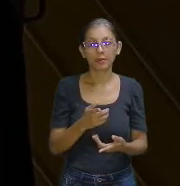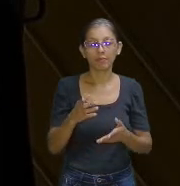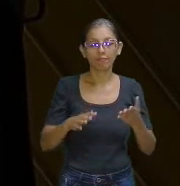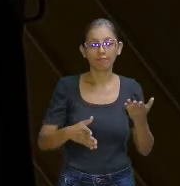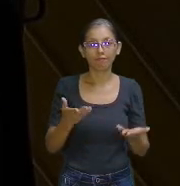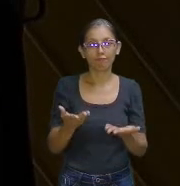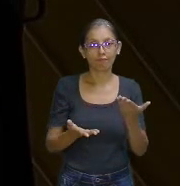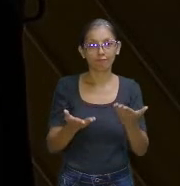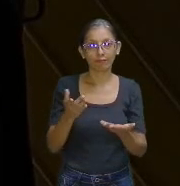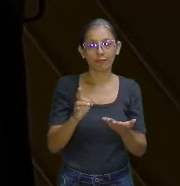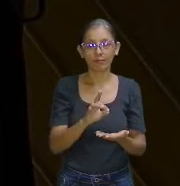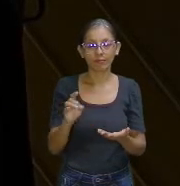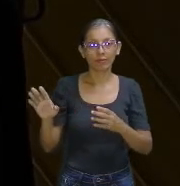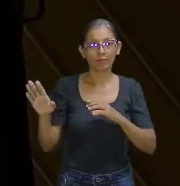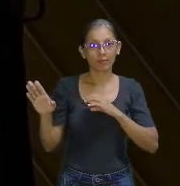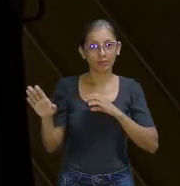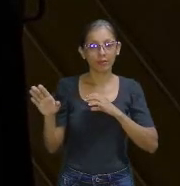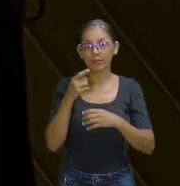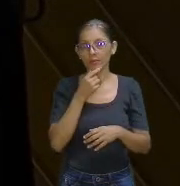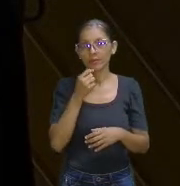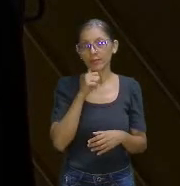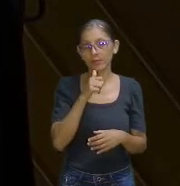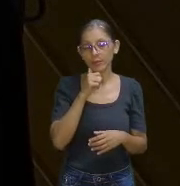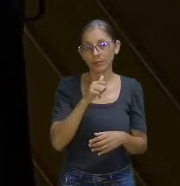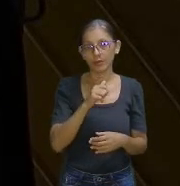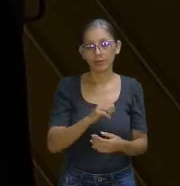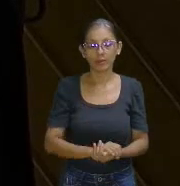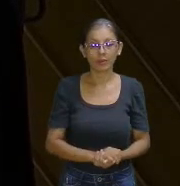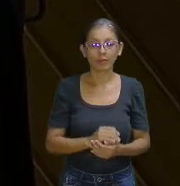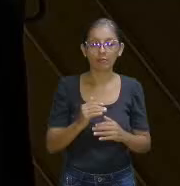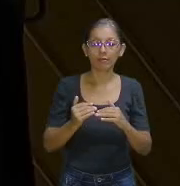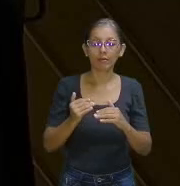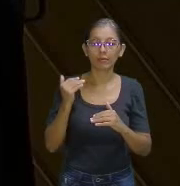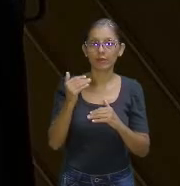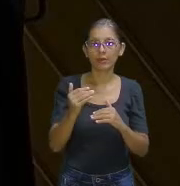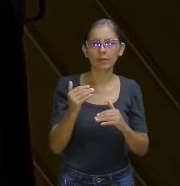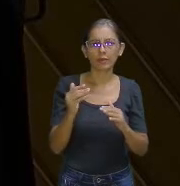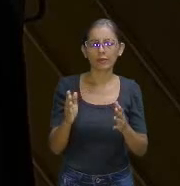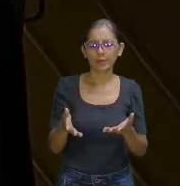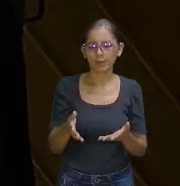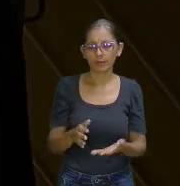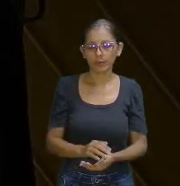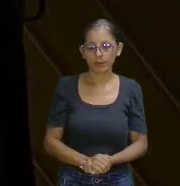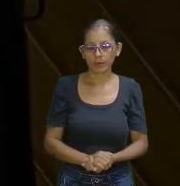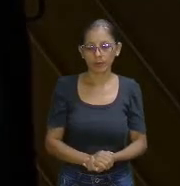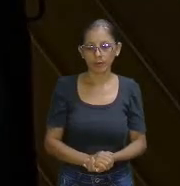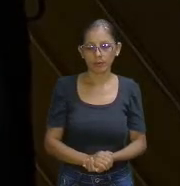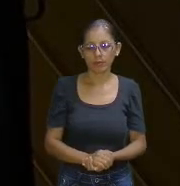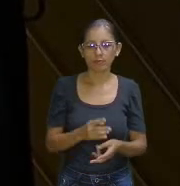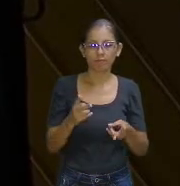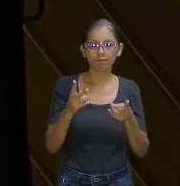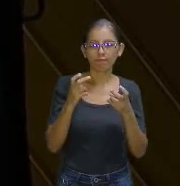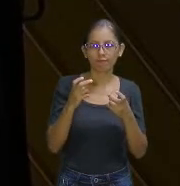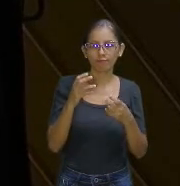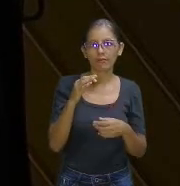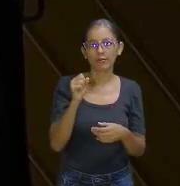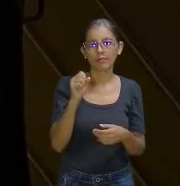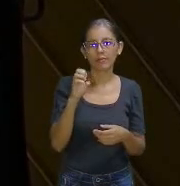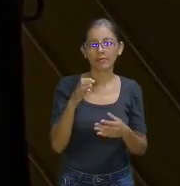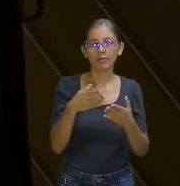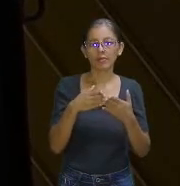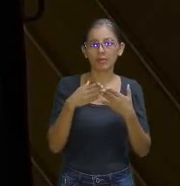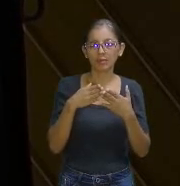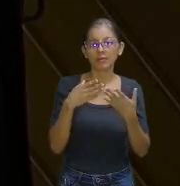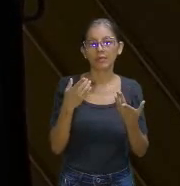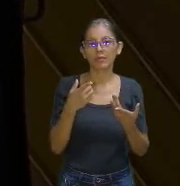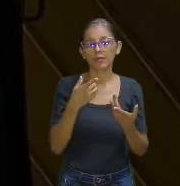das candidaturas. Superada essa premissa, vejo que os recorrentes invocam precedentes do TSE para sustentar que a existência de